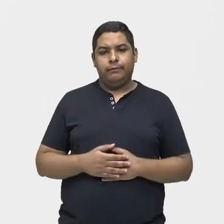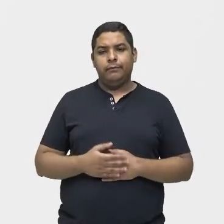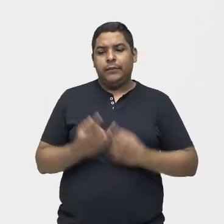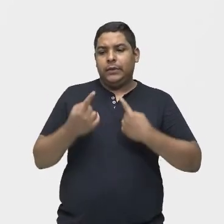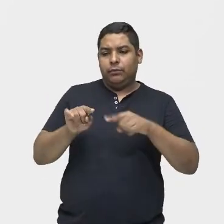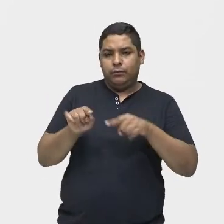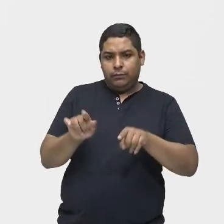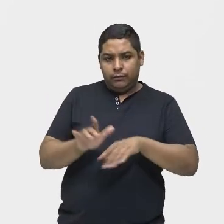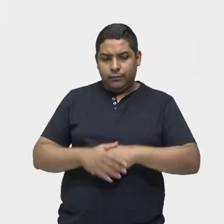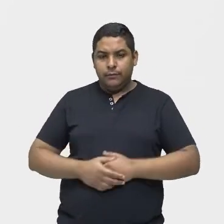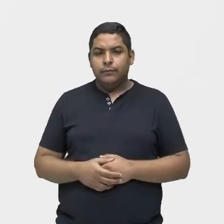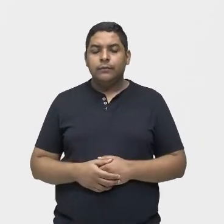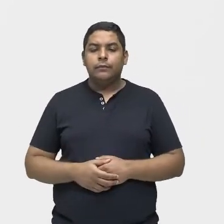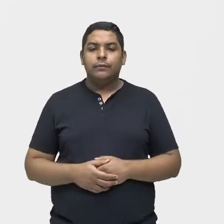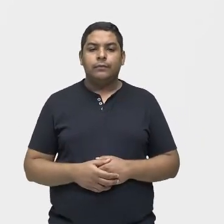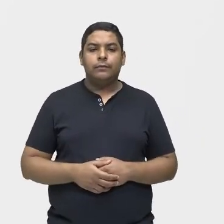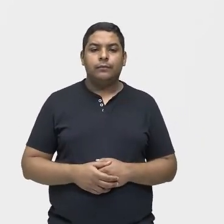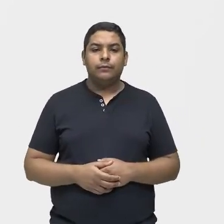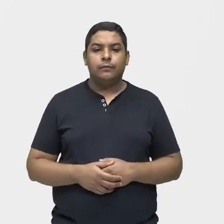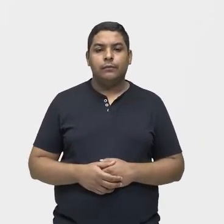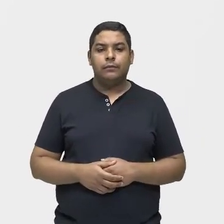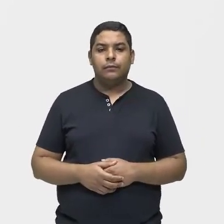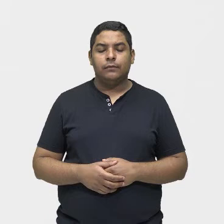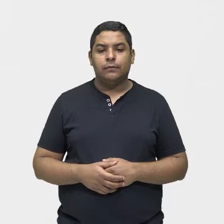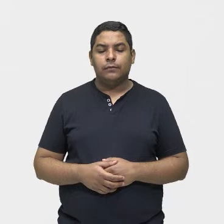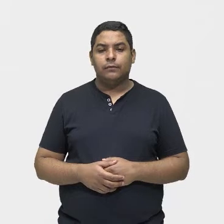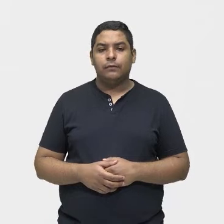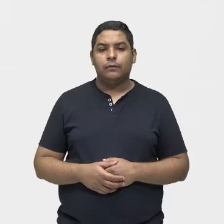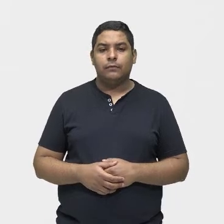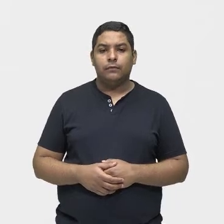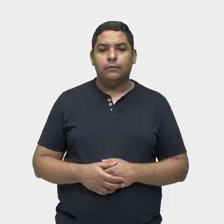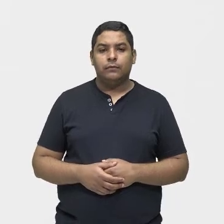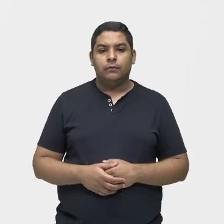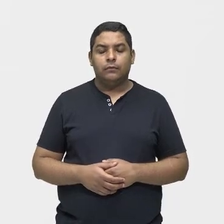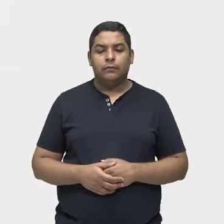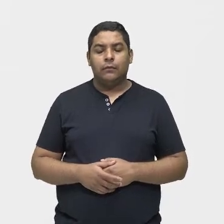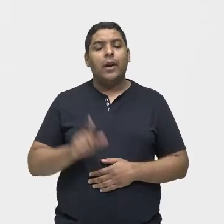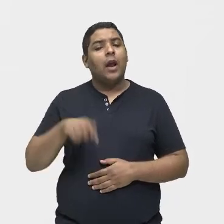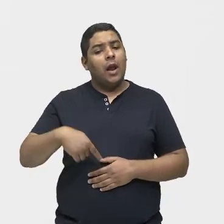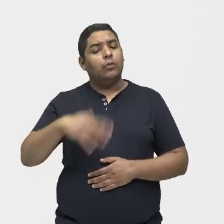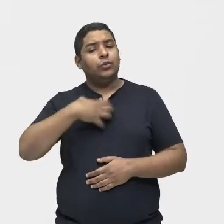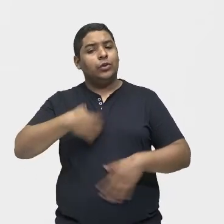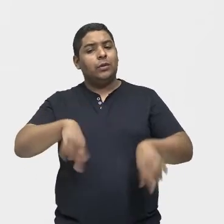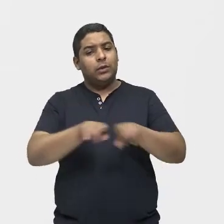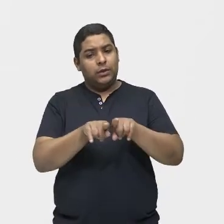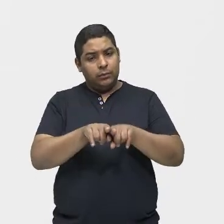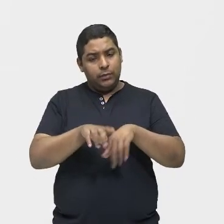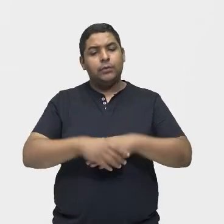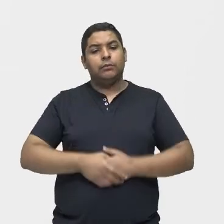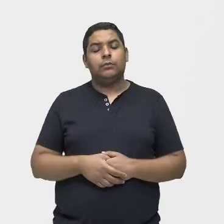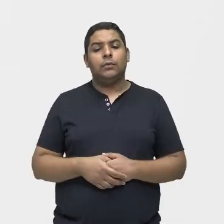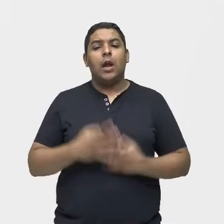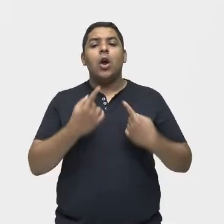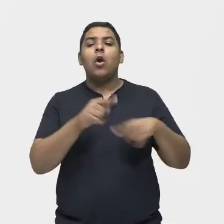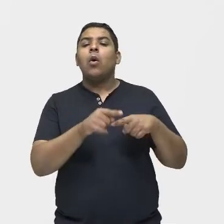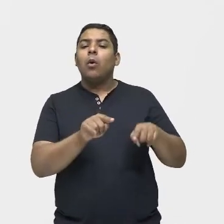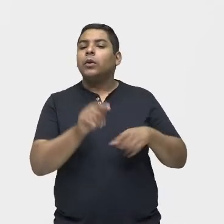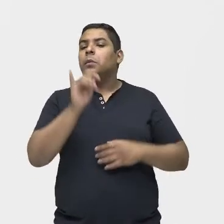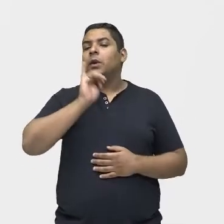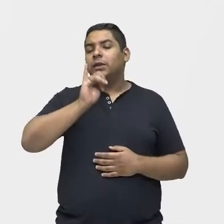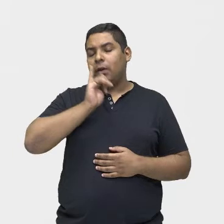xeque. Mas há a possibilidade ainda dele escapar, indo para outra direção. Então, nesse caso, acontece a fuga,